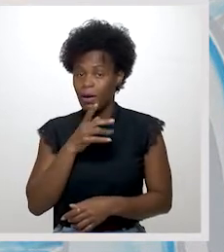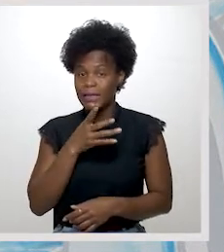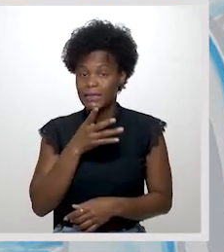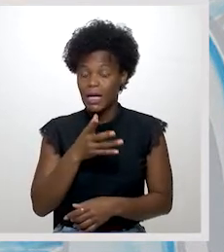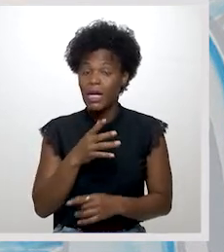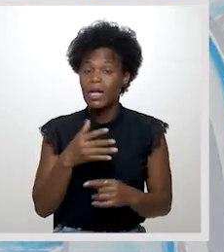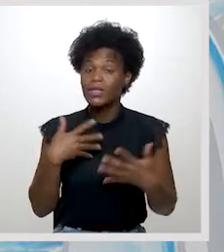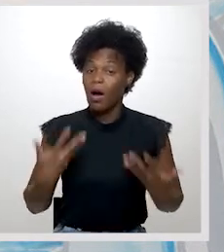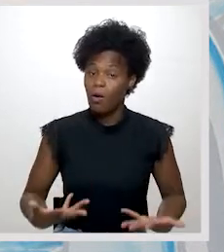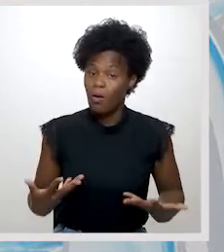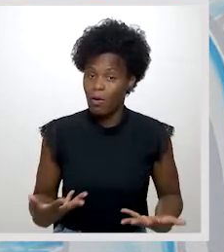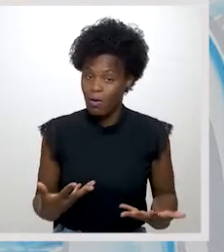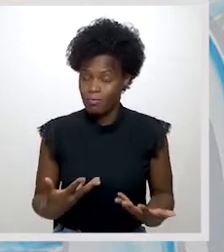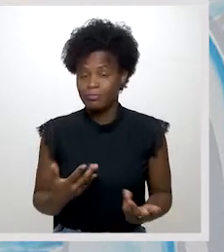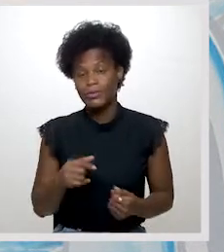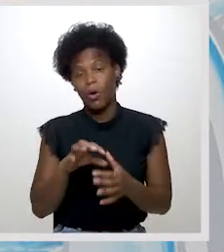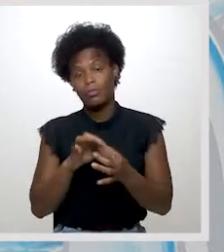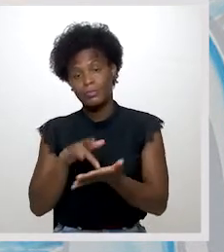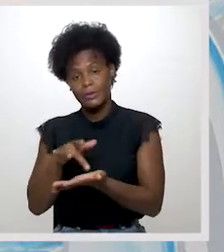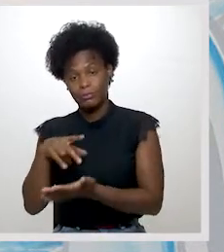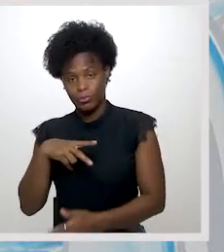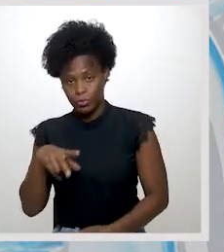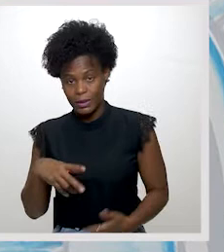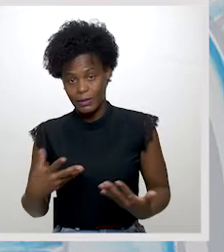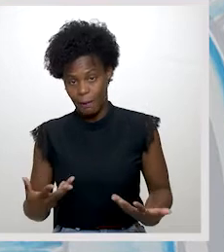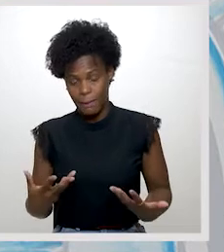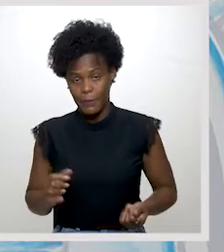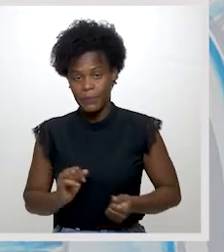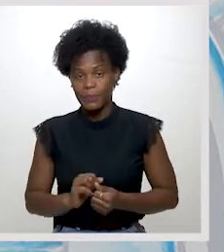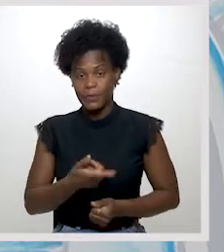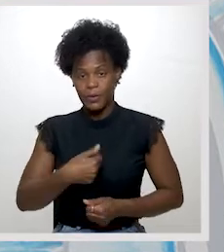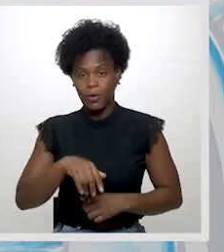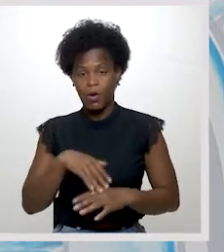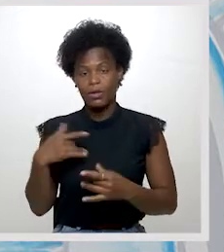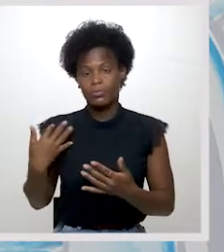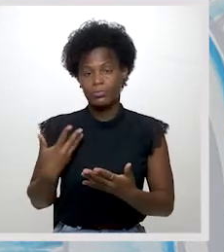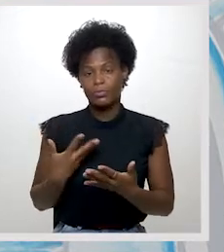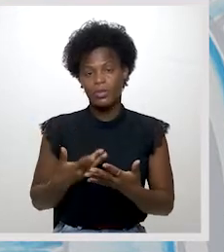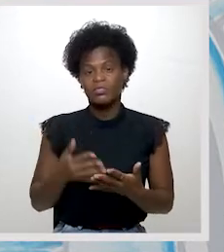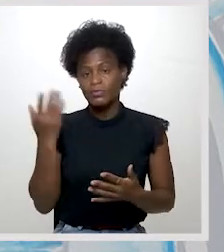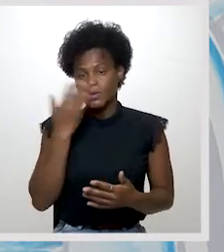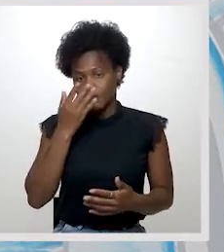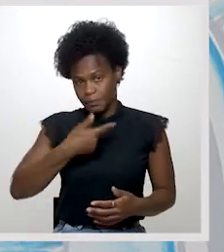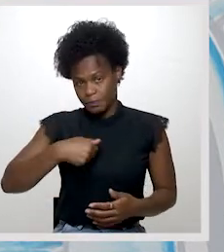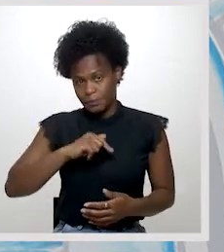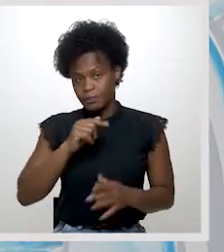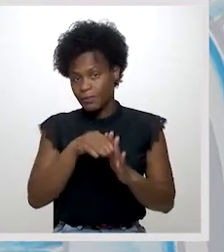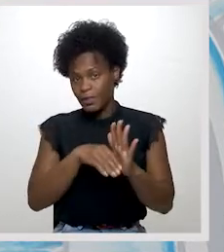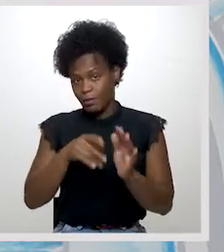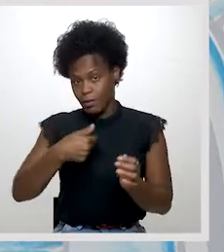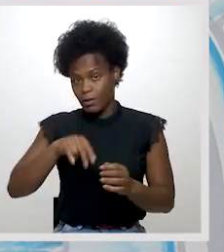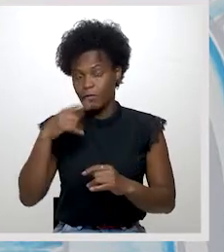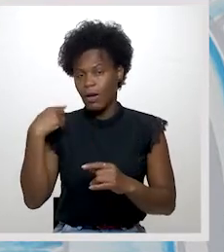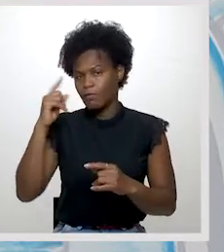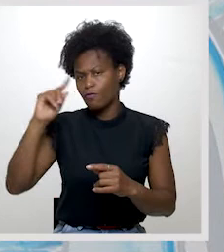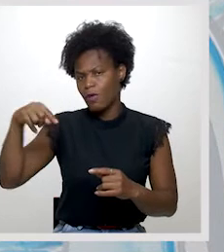período recente, o período atual da literatura portuguesa. Nós fizemos, ao longo das nossas aulas, do nosso programa,